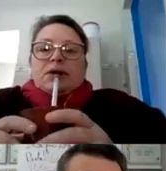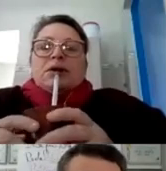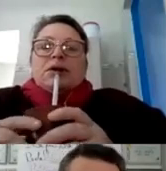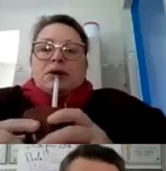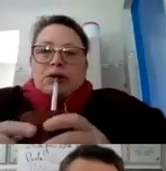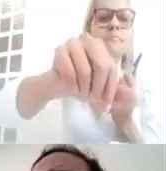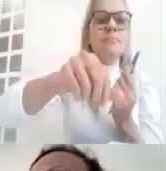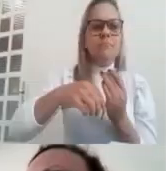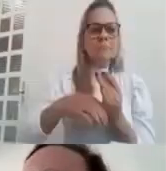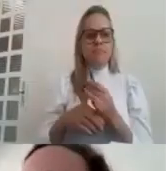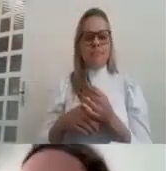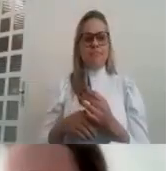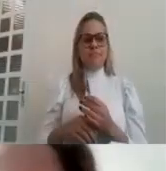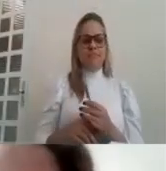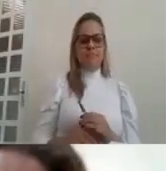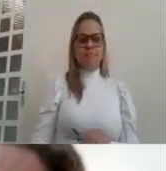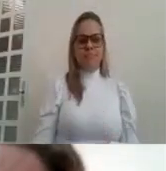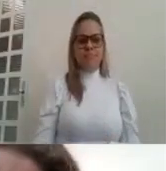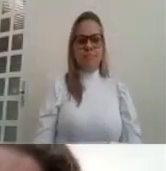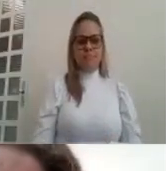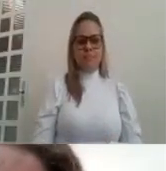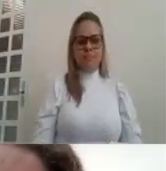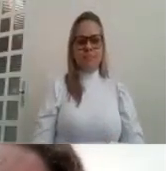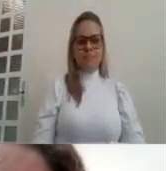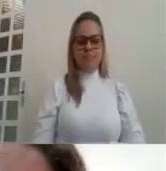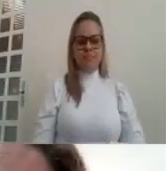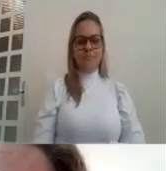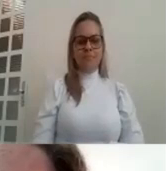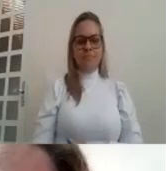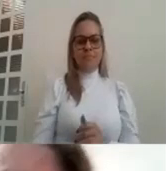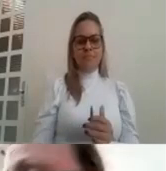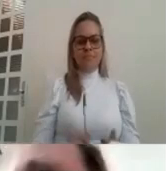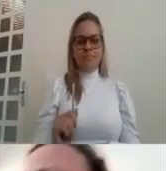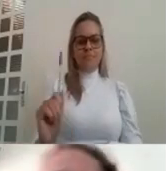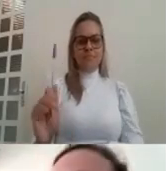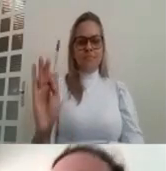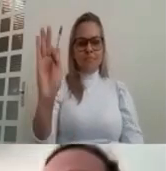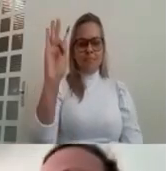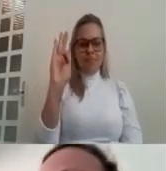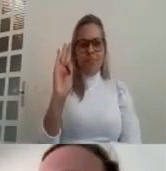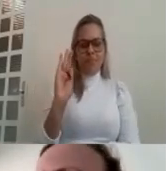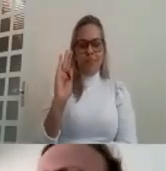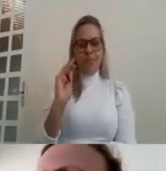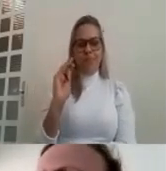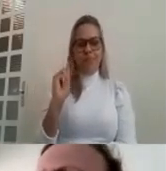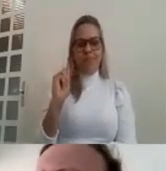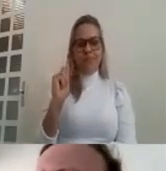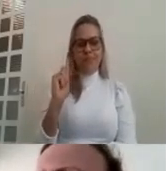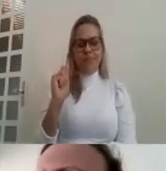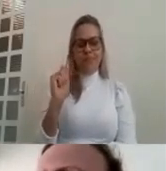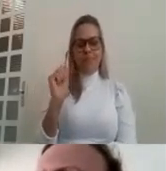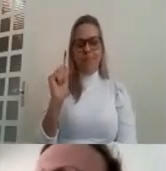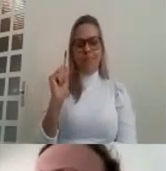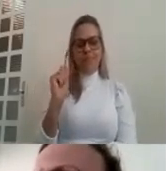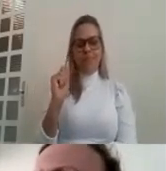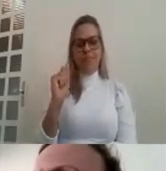passado, para todas as melecas que eu já fiz lá atrás. Se eu ficar olhando só para as coisas ruins que eu fiz lá atrás, eu